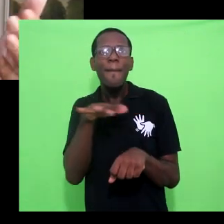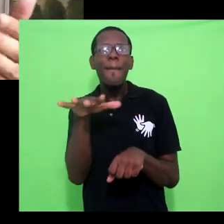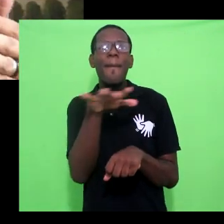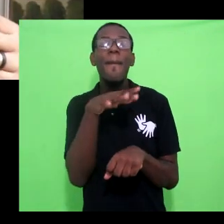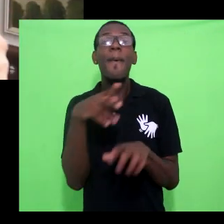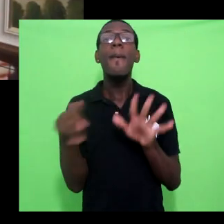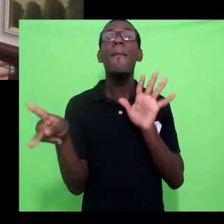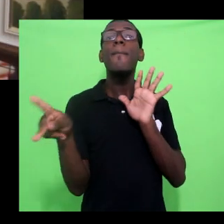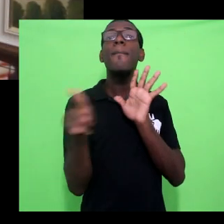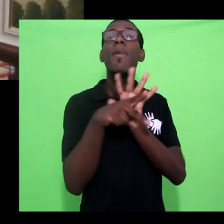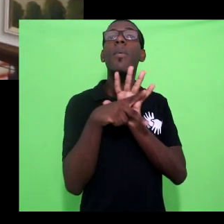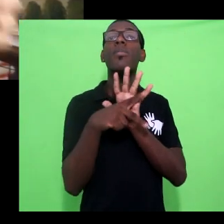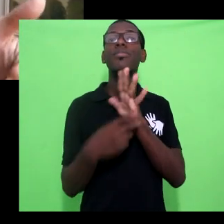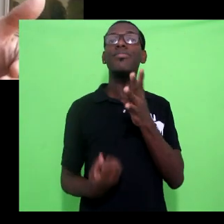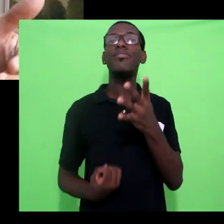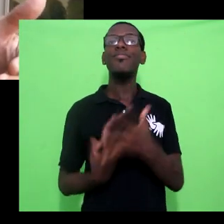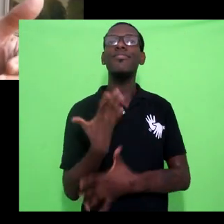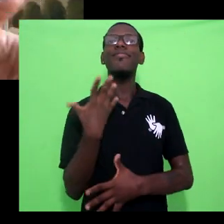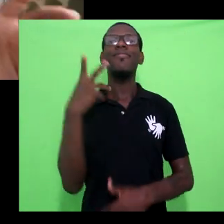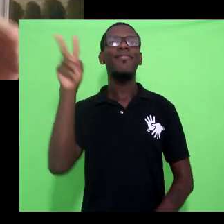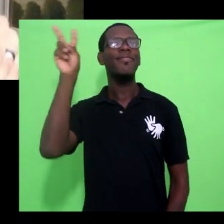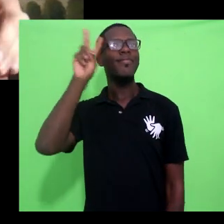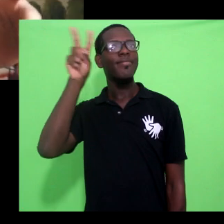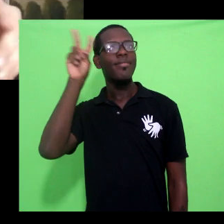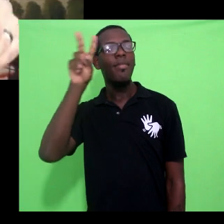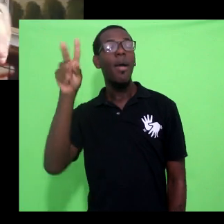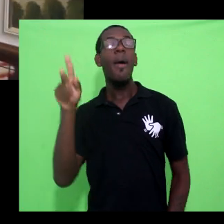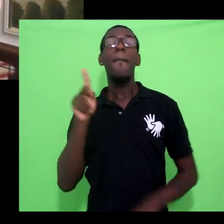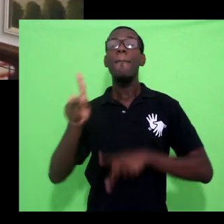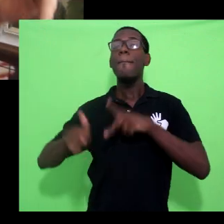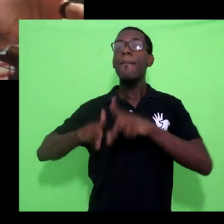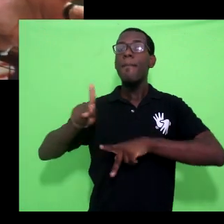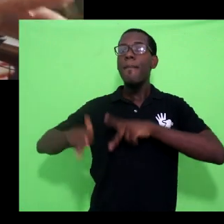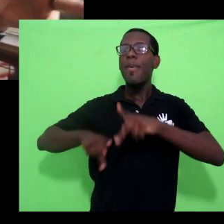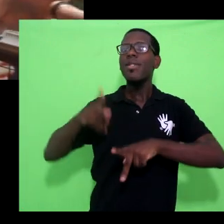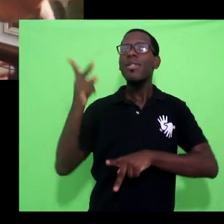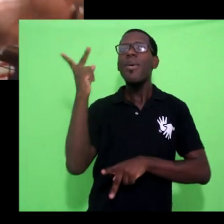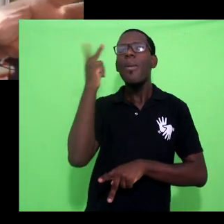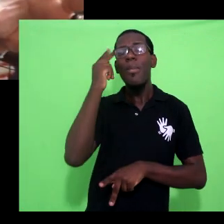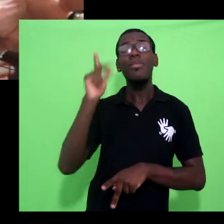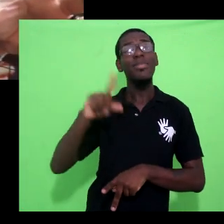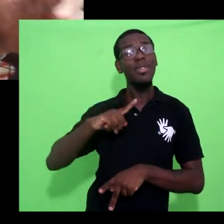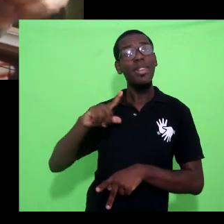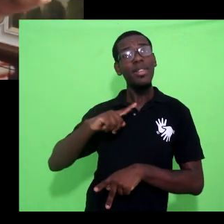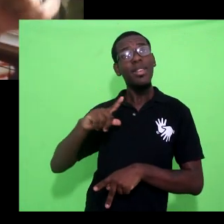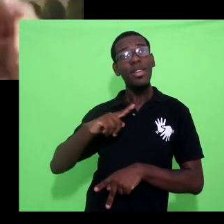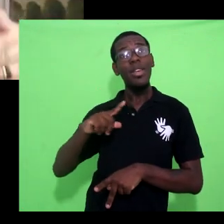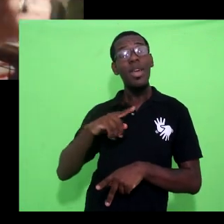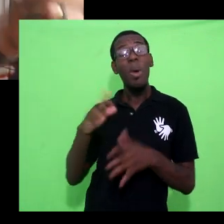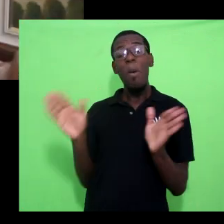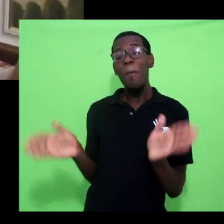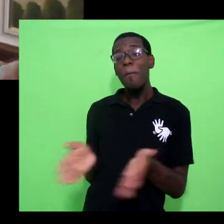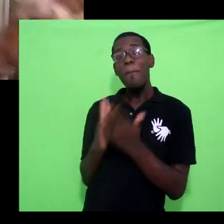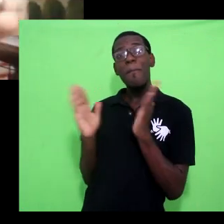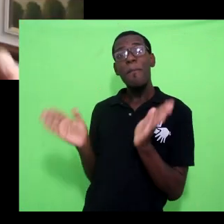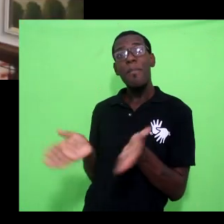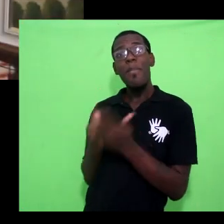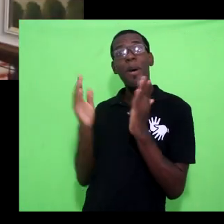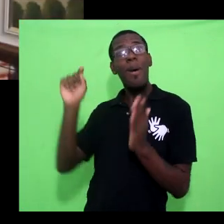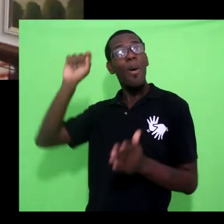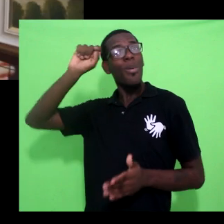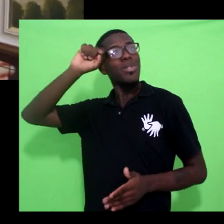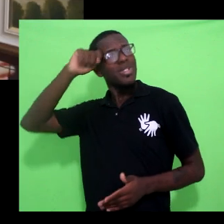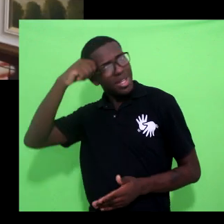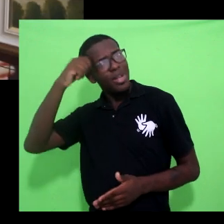Você alcançar não somente demonstrando resultados, mas buscando nesses espaços o próprio meio para a